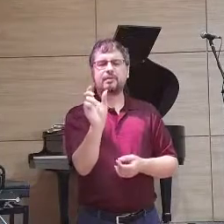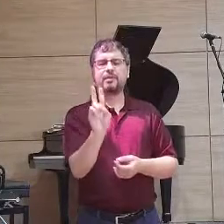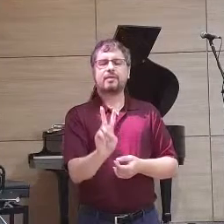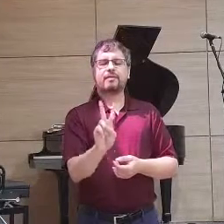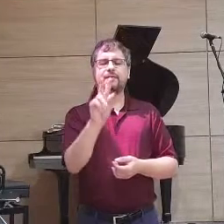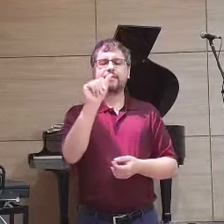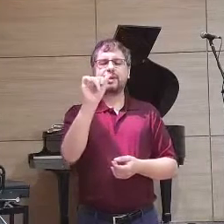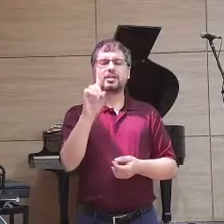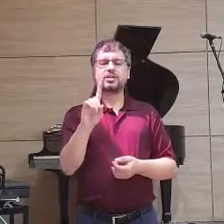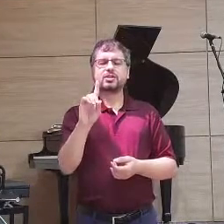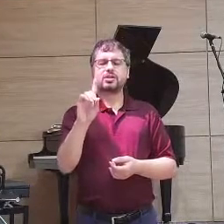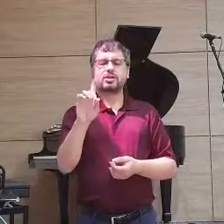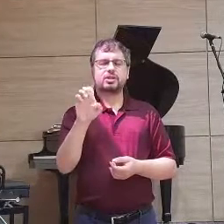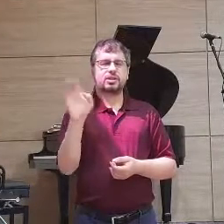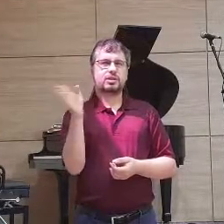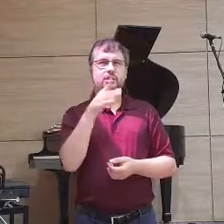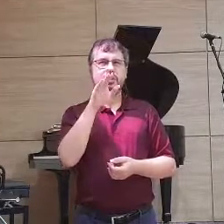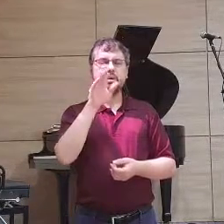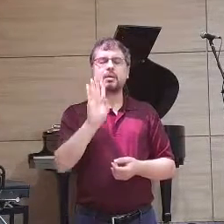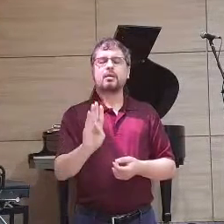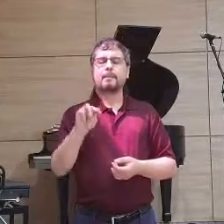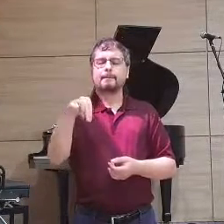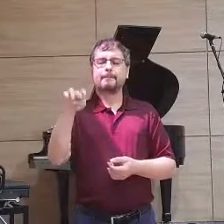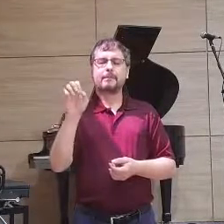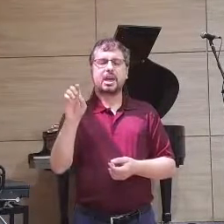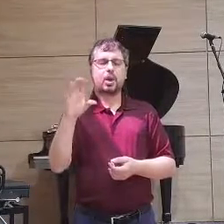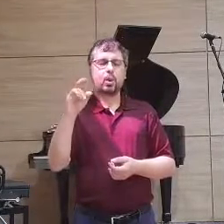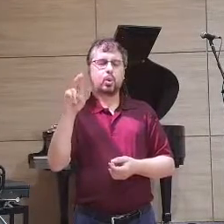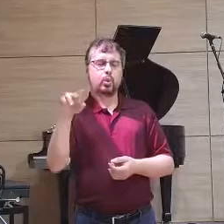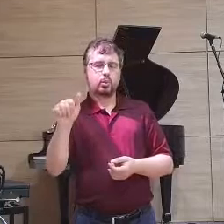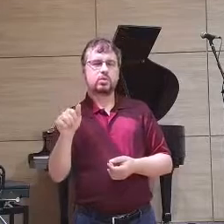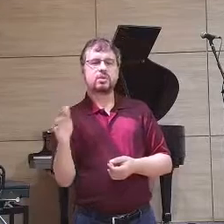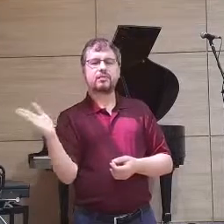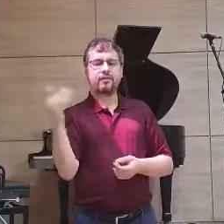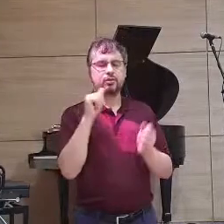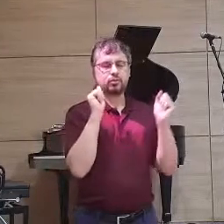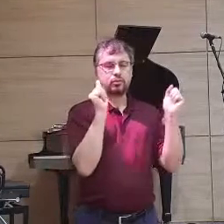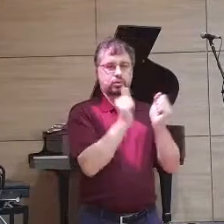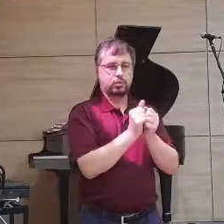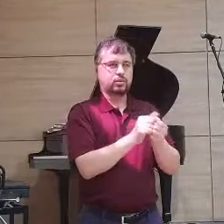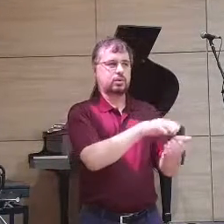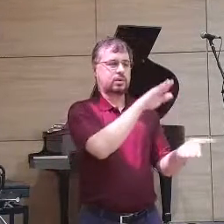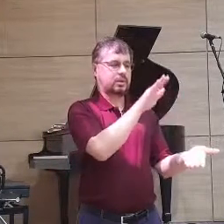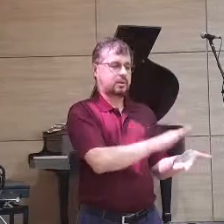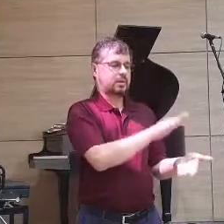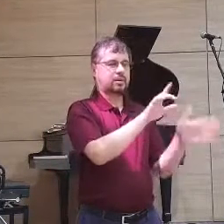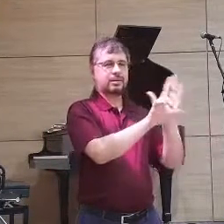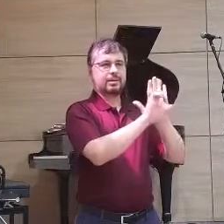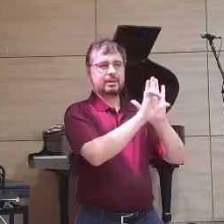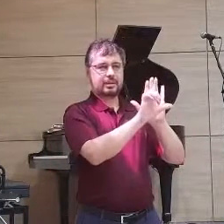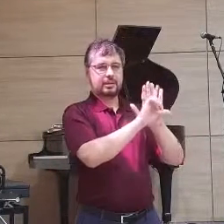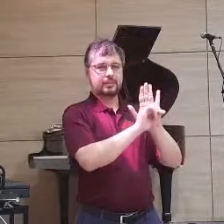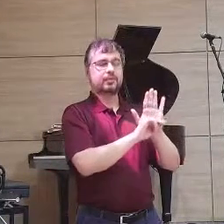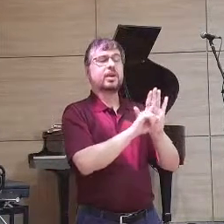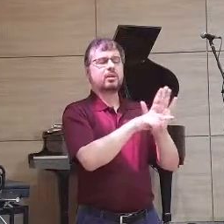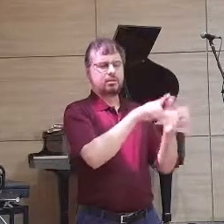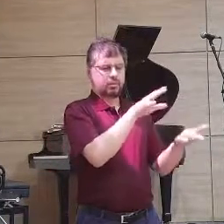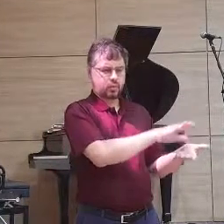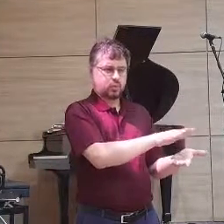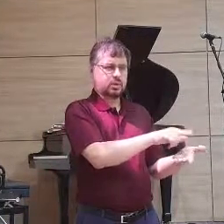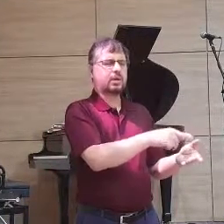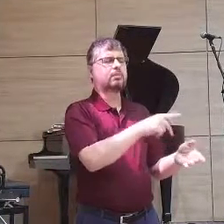vem comigo Vai comigo não é e assim como vademeco é importante para os advogados a Bíblia importante para nós